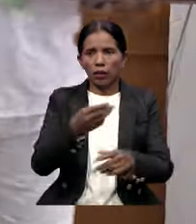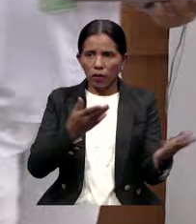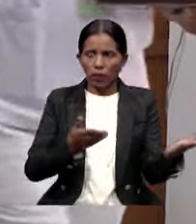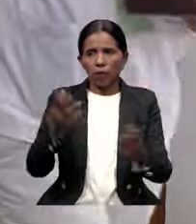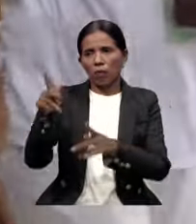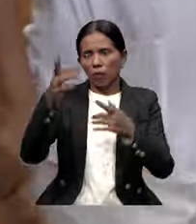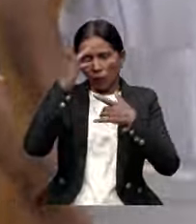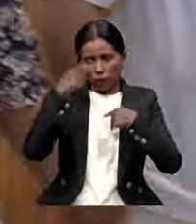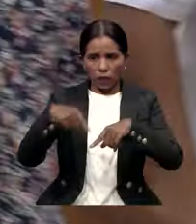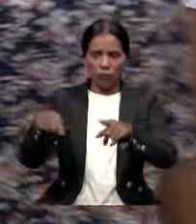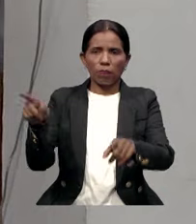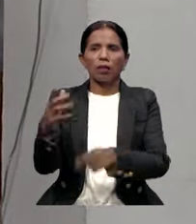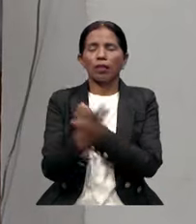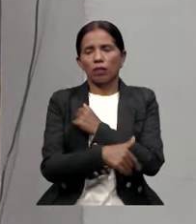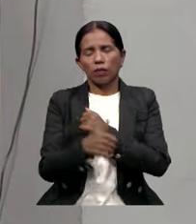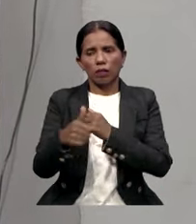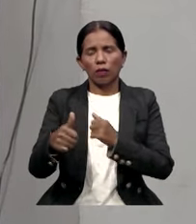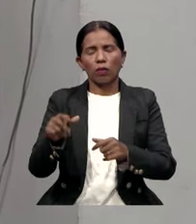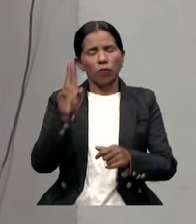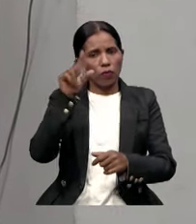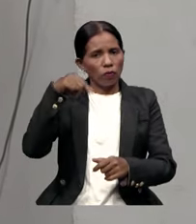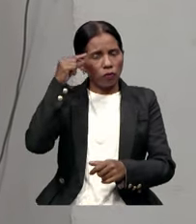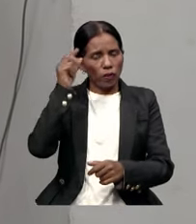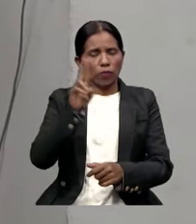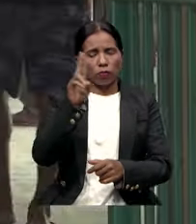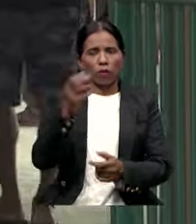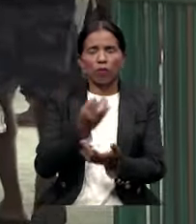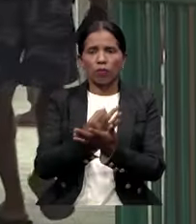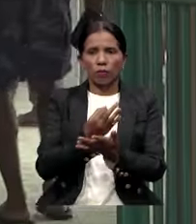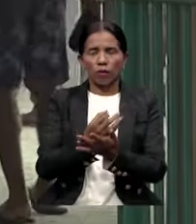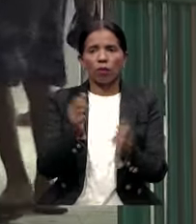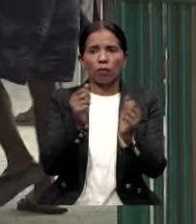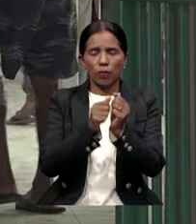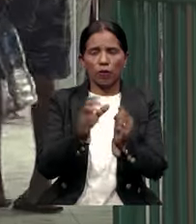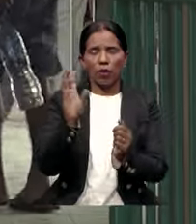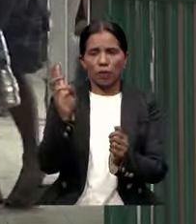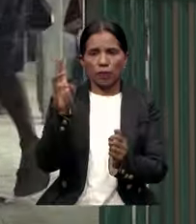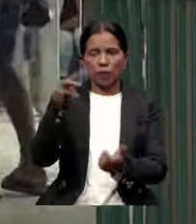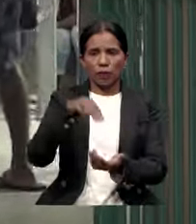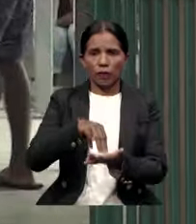tratamento, governo gasta ona osan o total tokone nulu. Santina de Jesus, Tomás Soares, GMN.